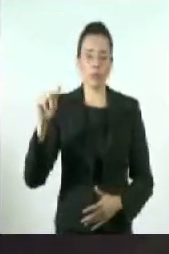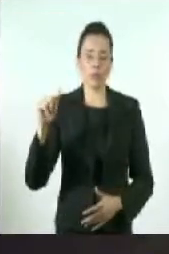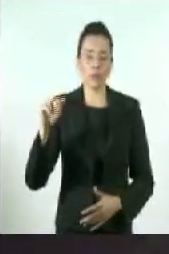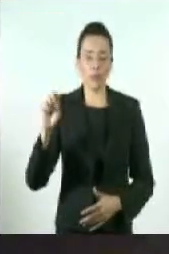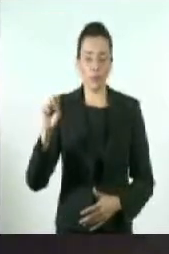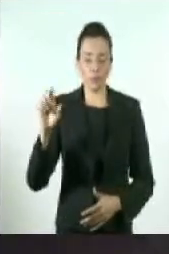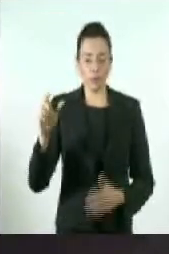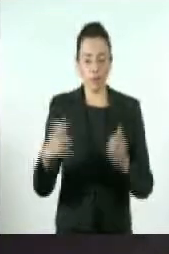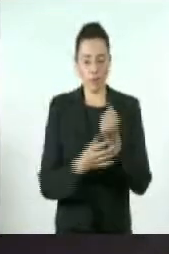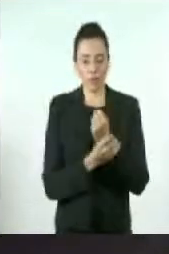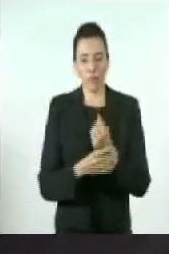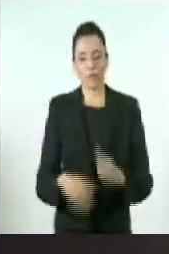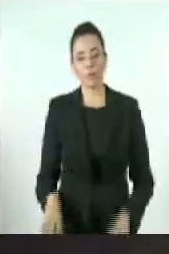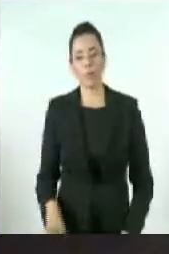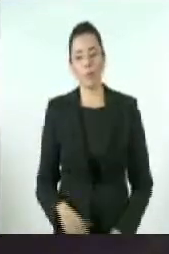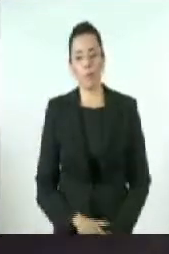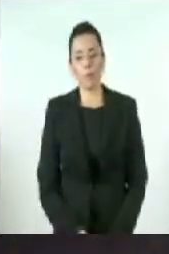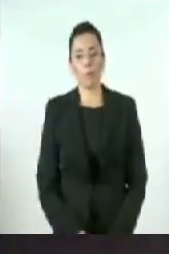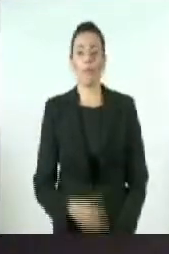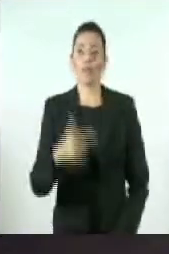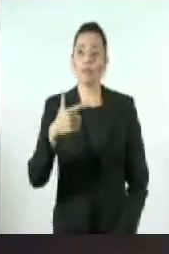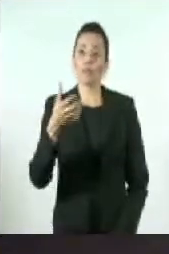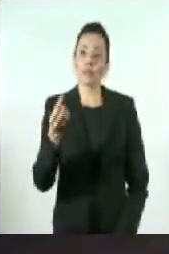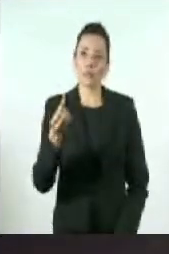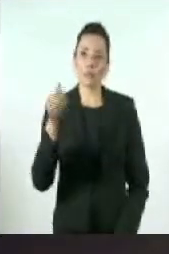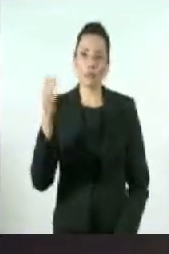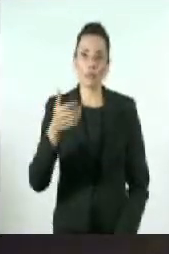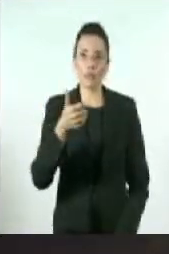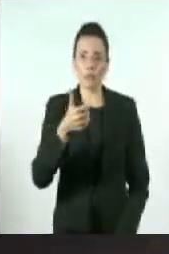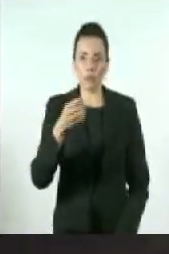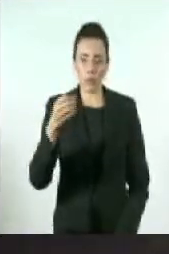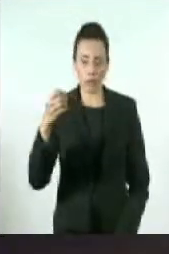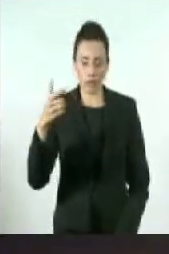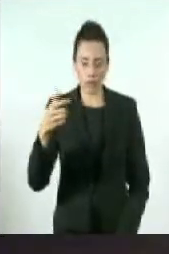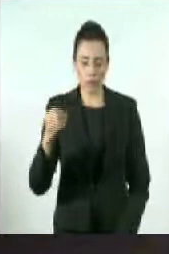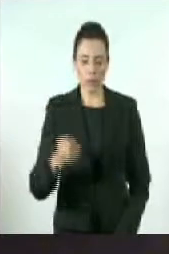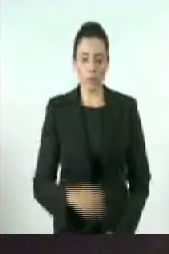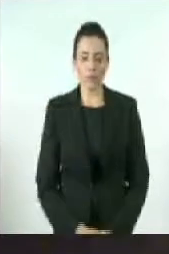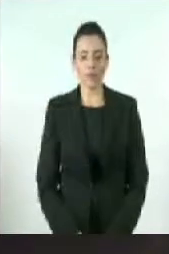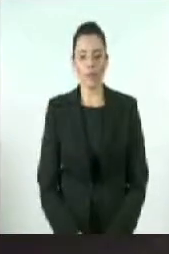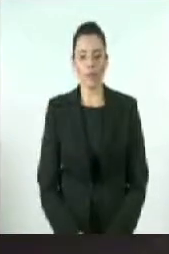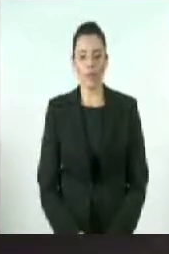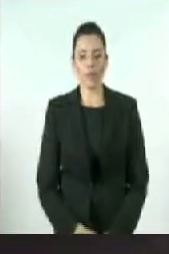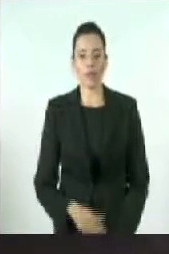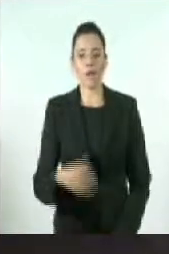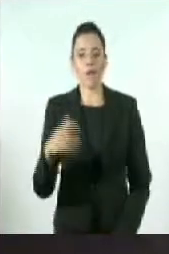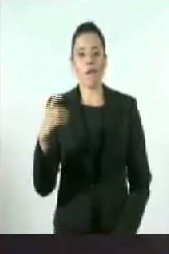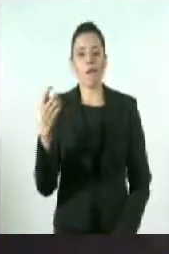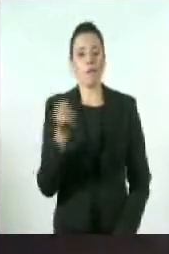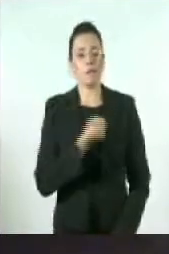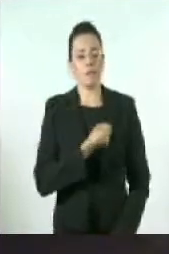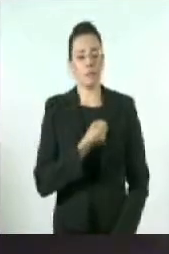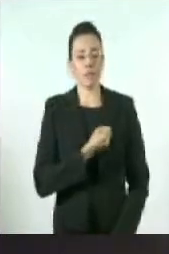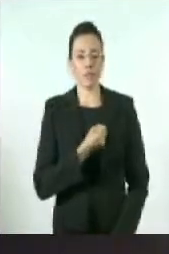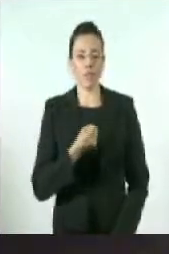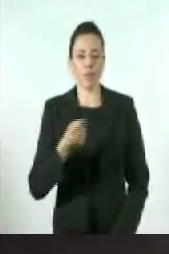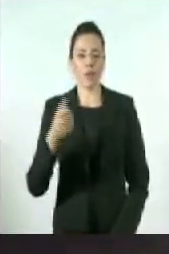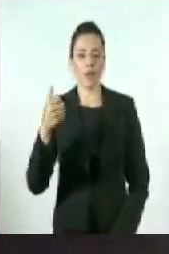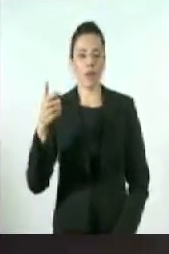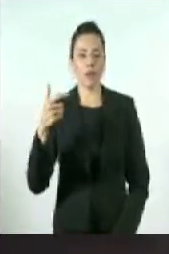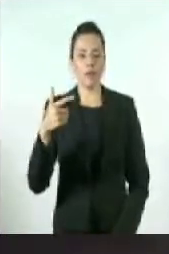16/2009, firmado com a empresa VTI Serviços. Contrato 37/2014, firmado com a empresa VTI